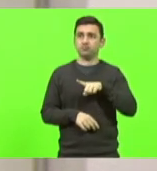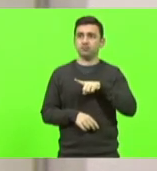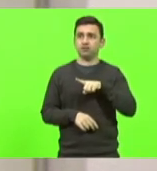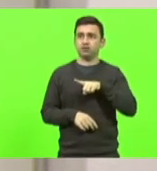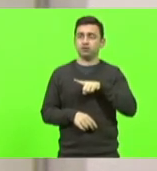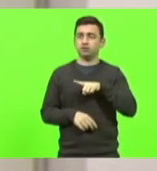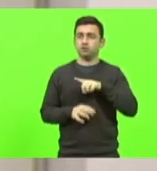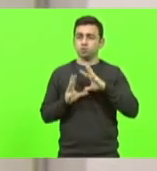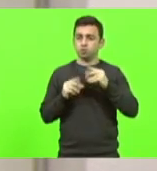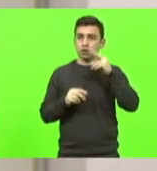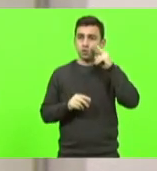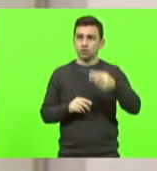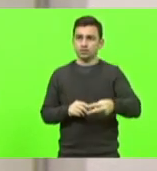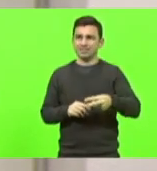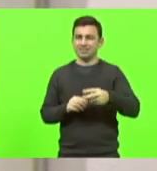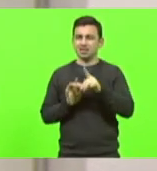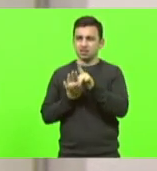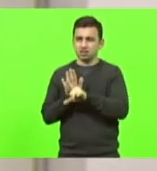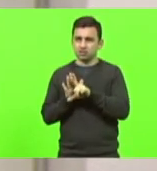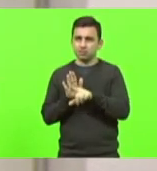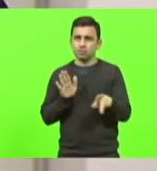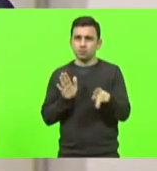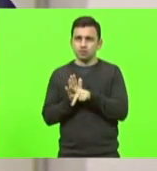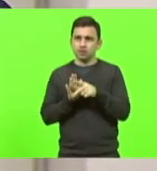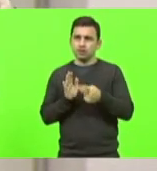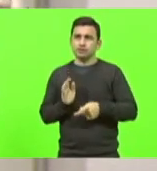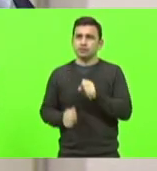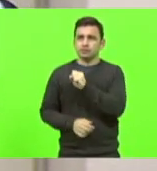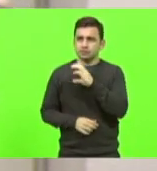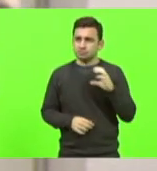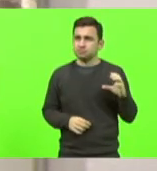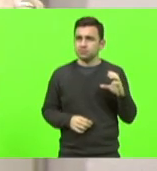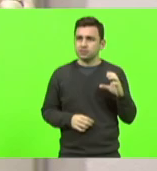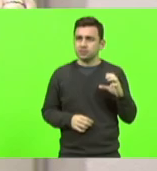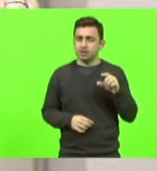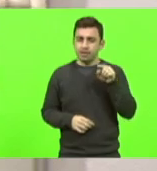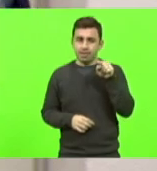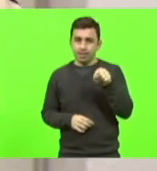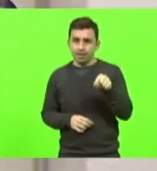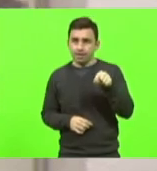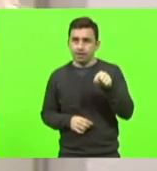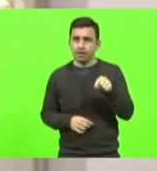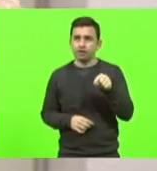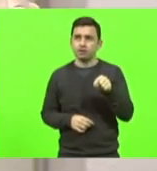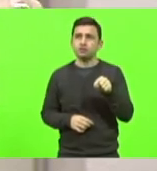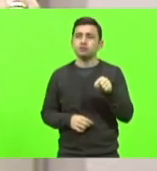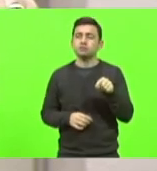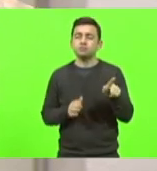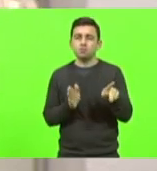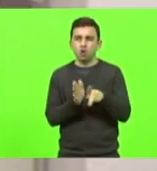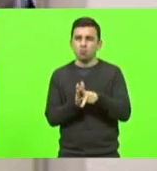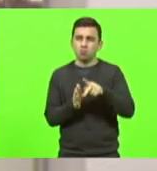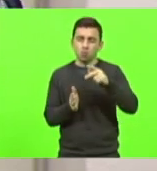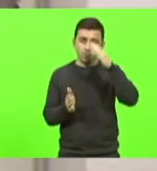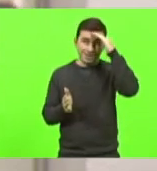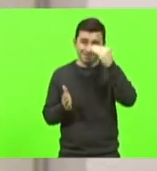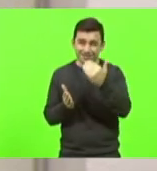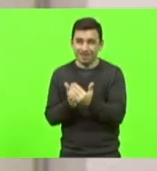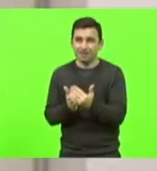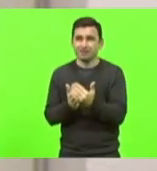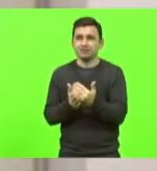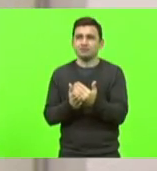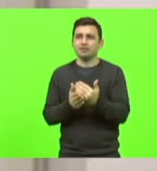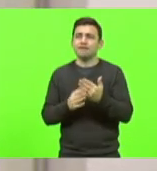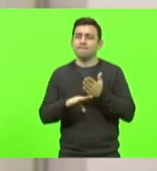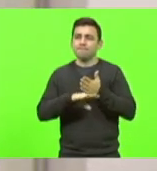pelo legislativo Catarinense o oficial de justiça que está do lado que tá cumprindo a medida que tá ali